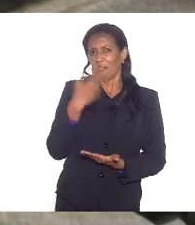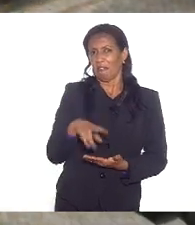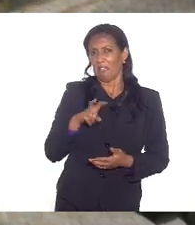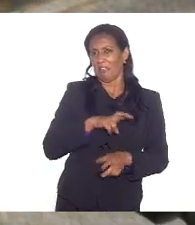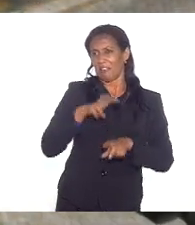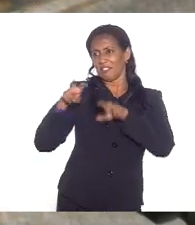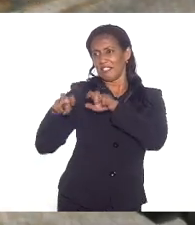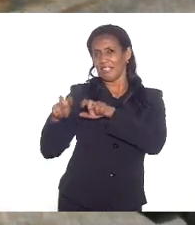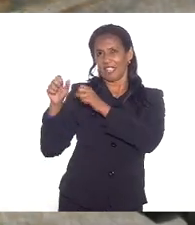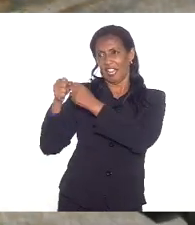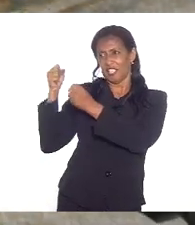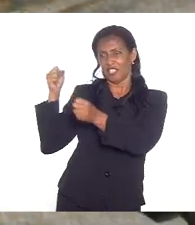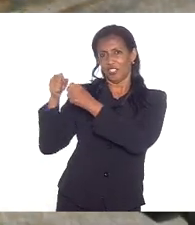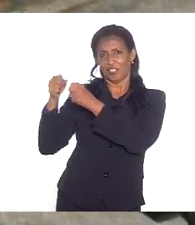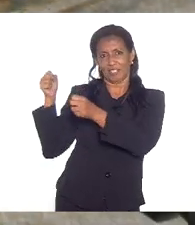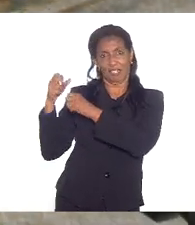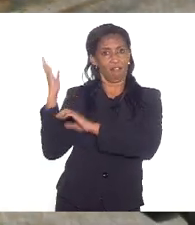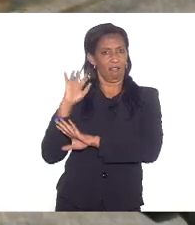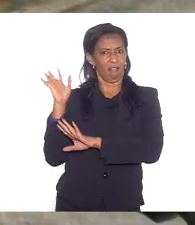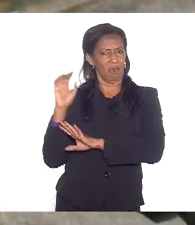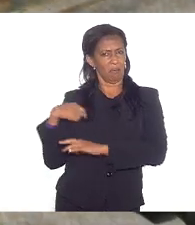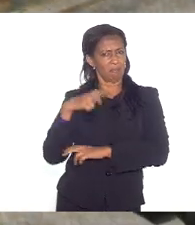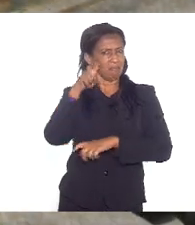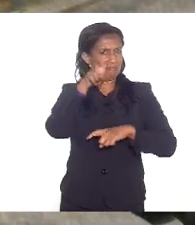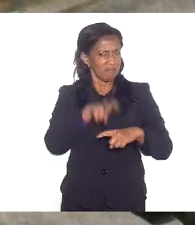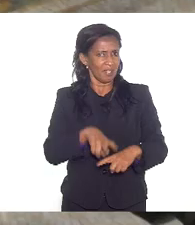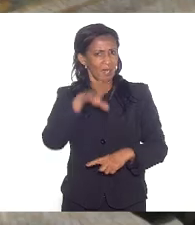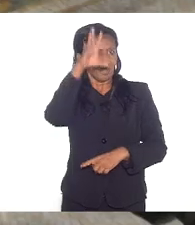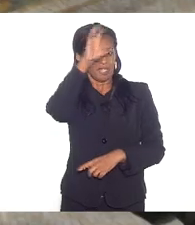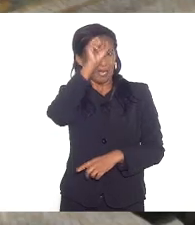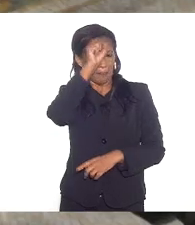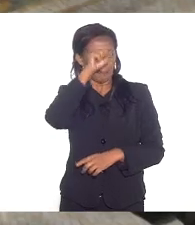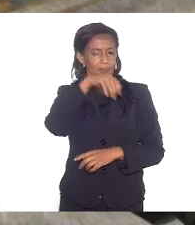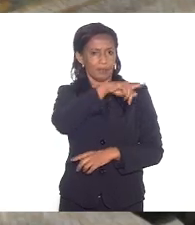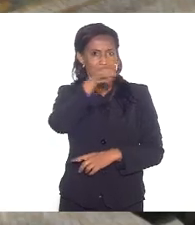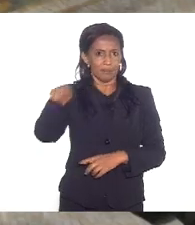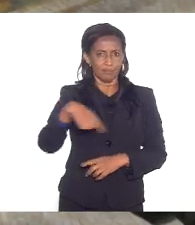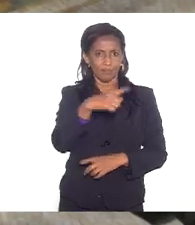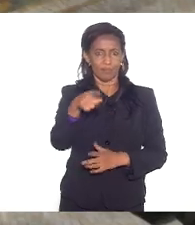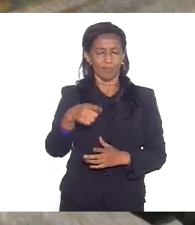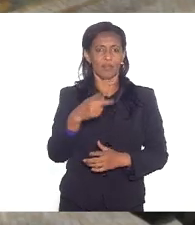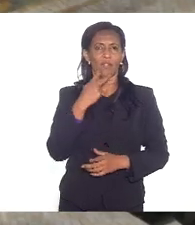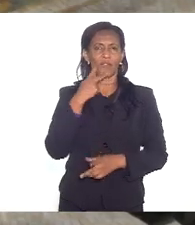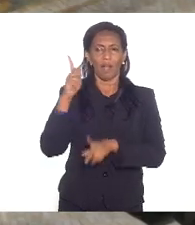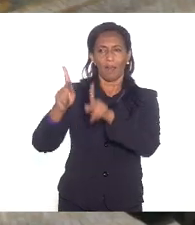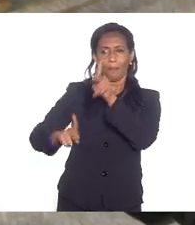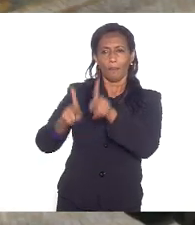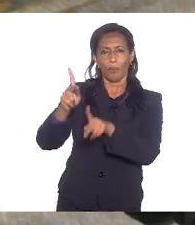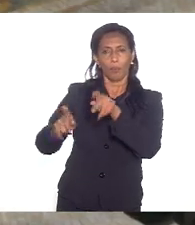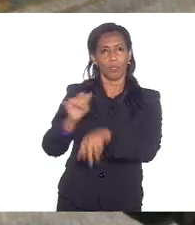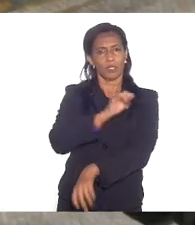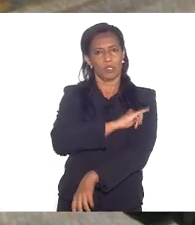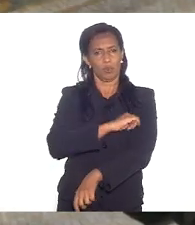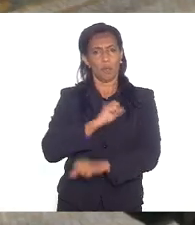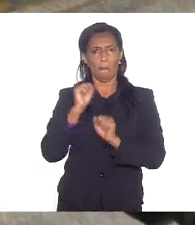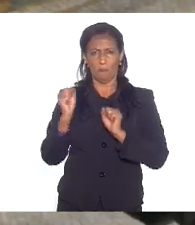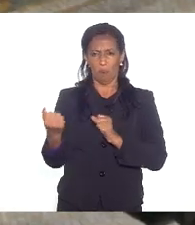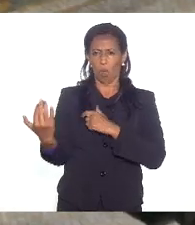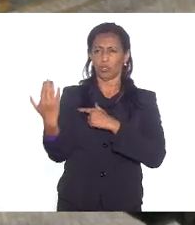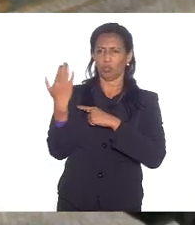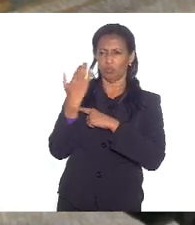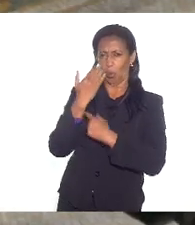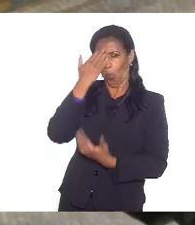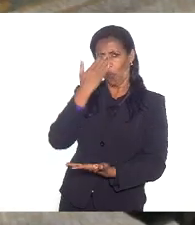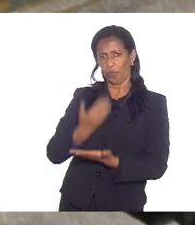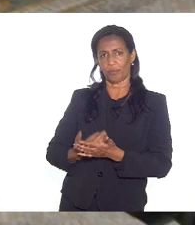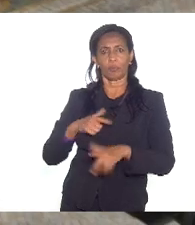janela quero aprender com vocês e tenho aprendido muito aqui dizendo a população do Rio de Janeiro que pode contar comigo pode contar com meu